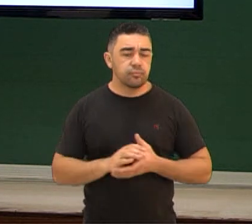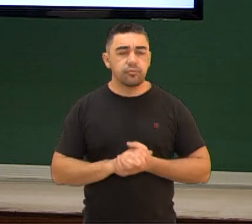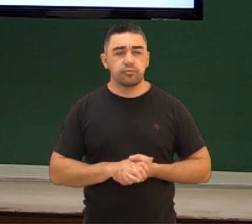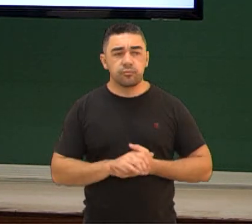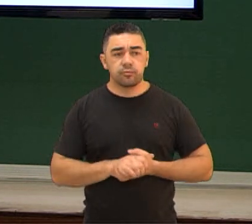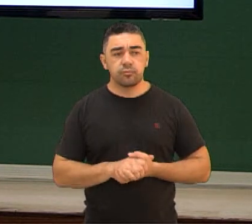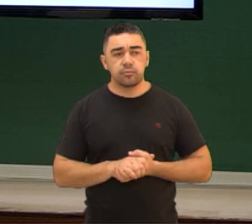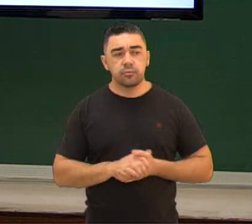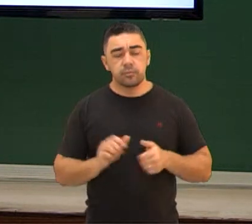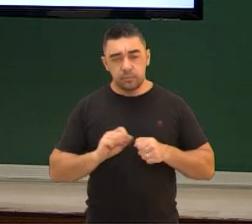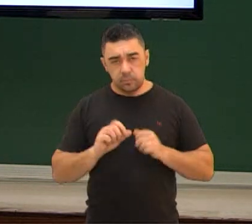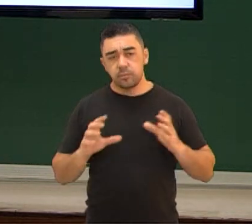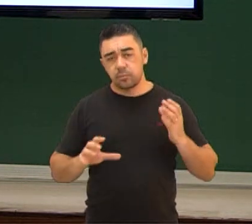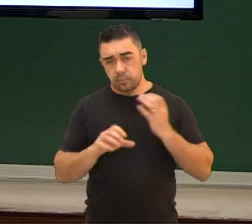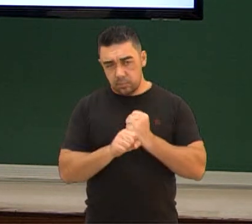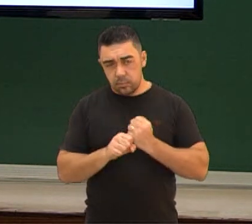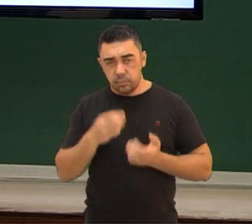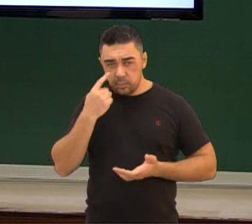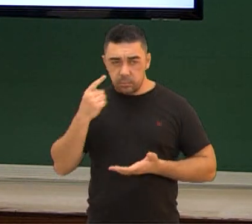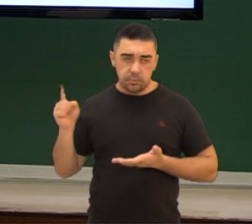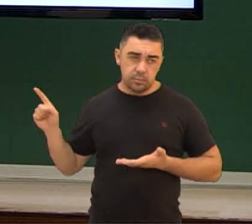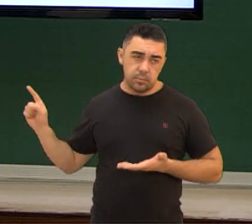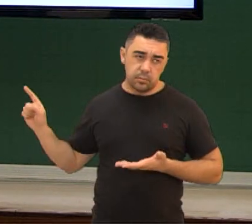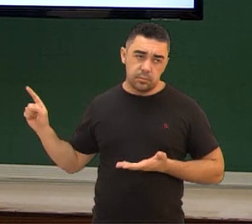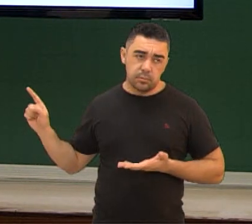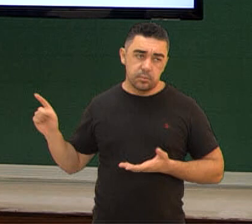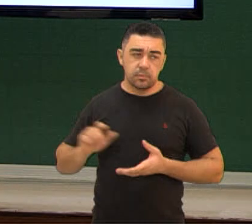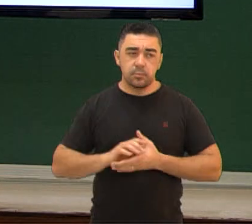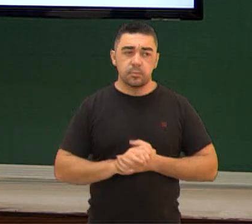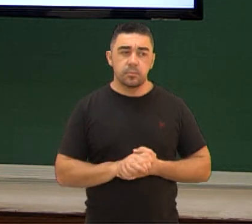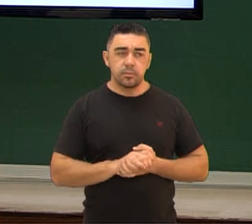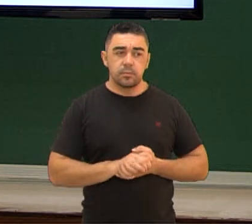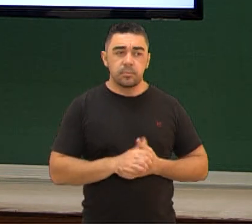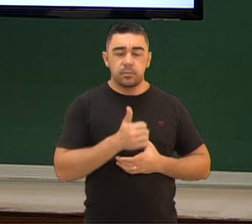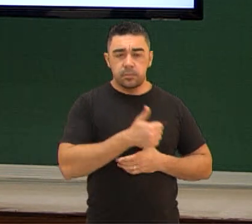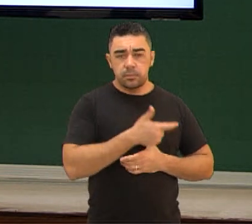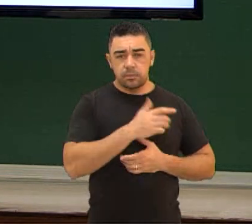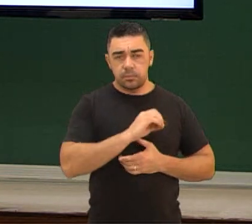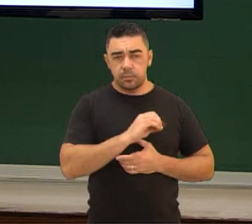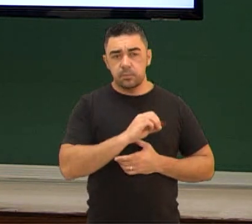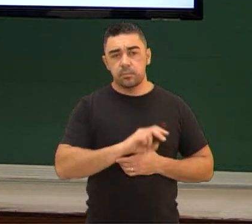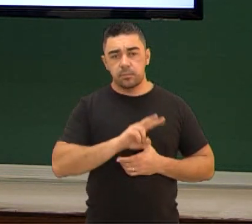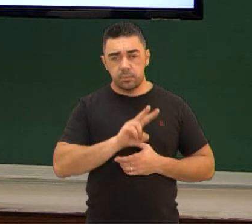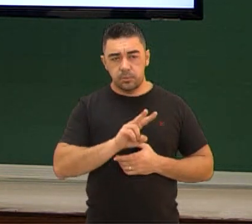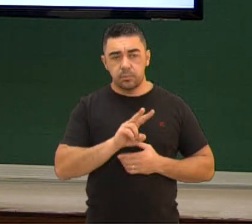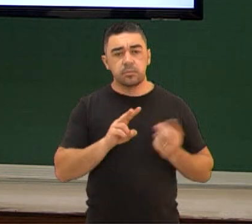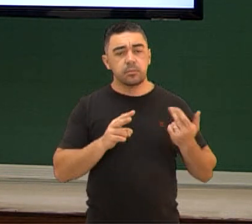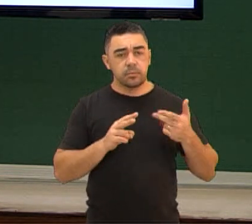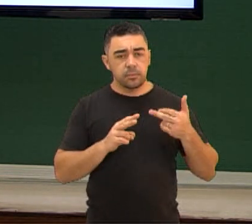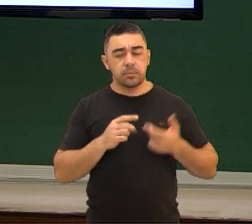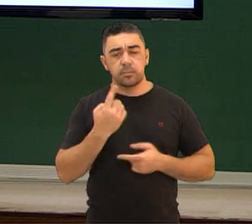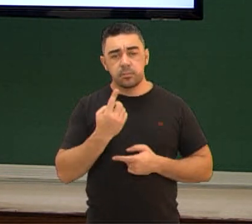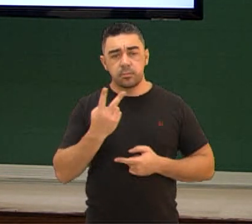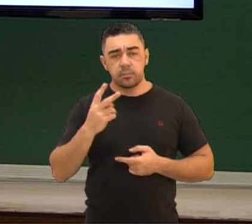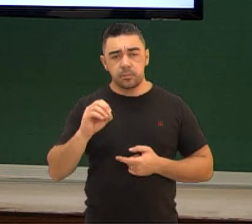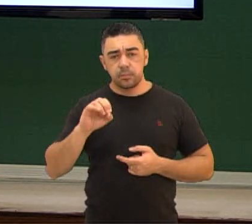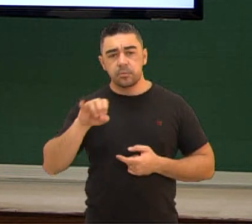Né? A gente pode fazer esse cálculo. Então, olha só, 120 volts é 120 joules por